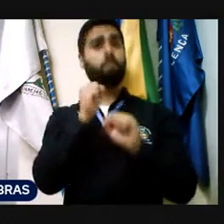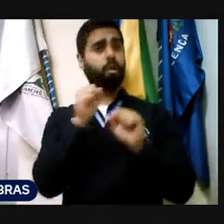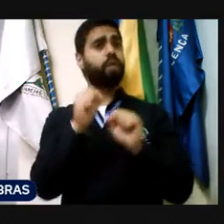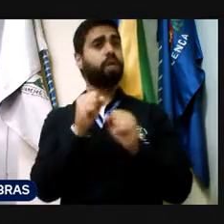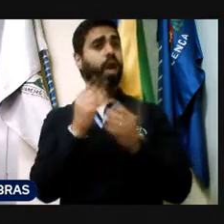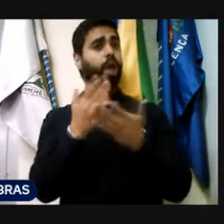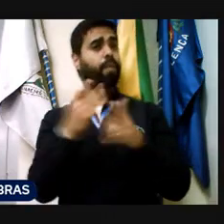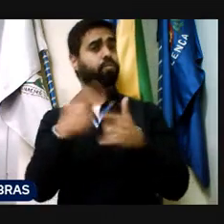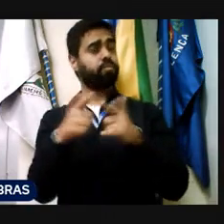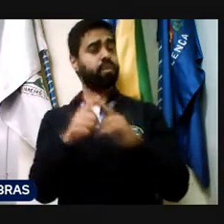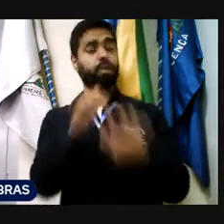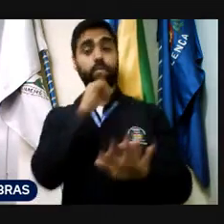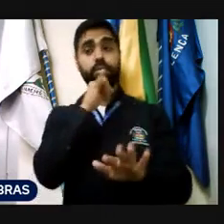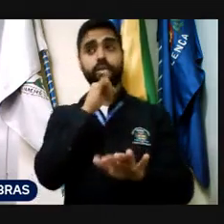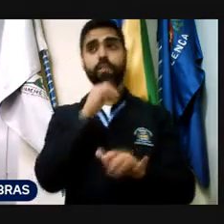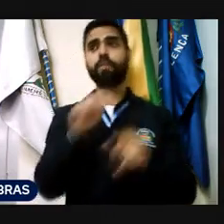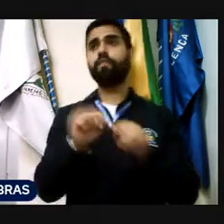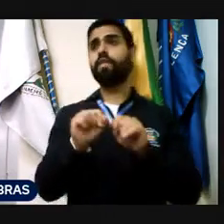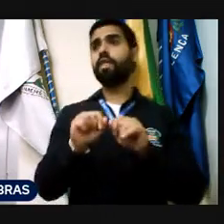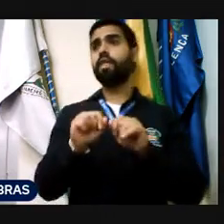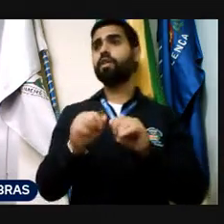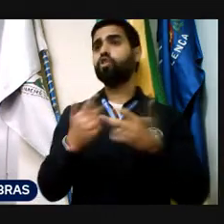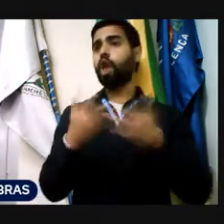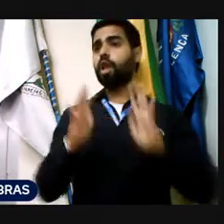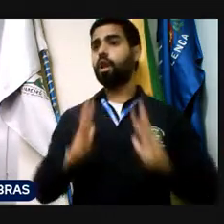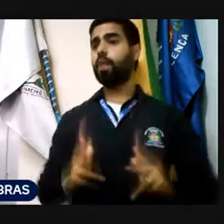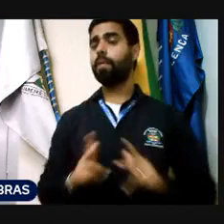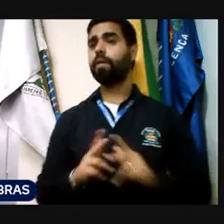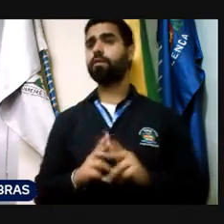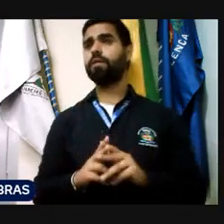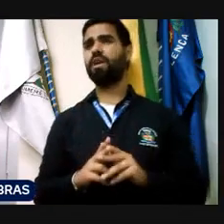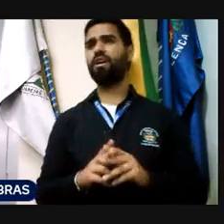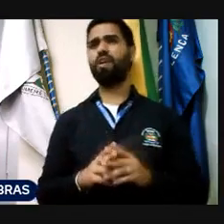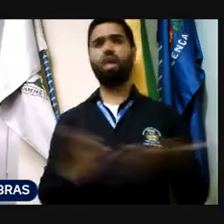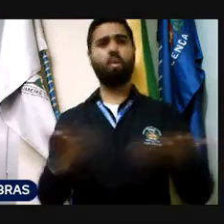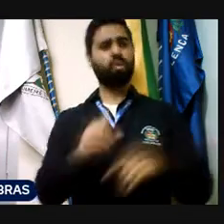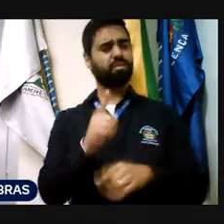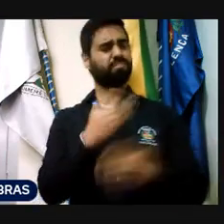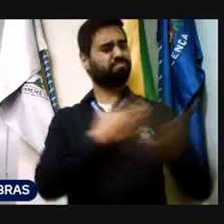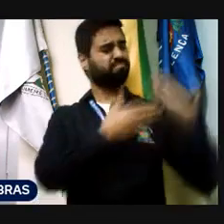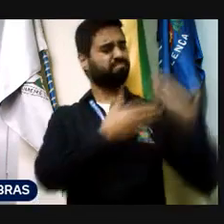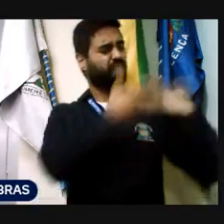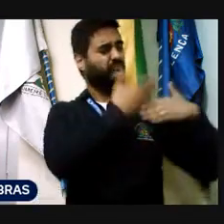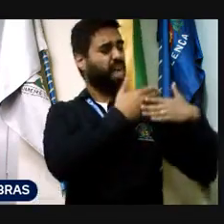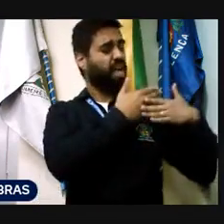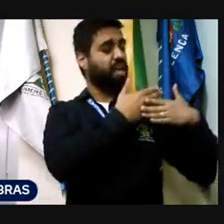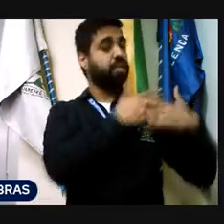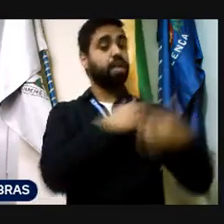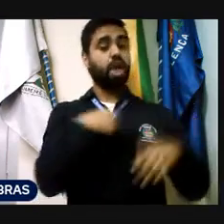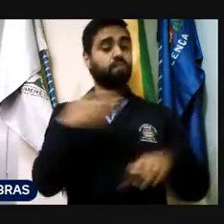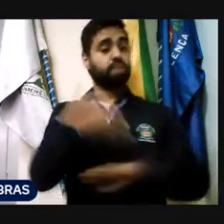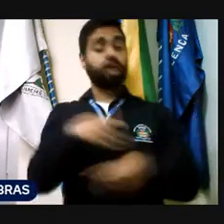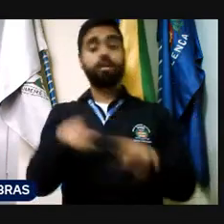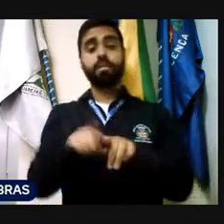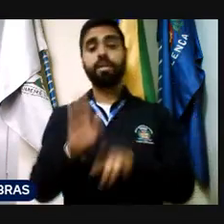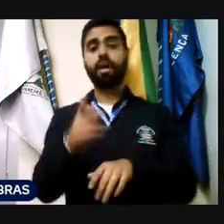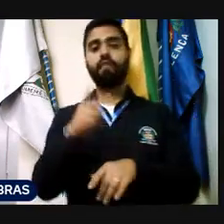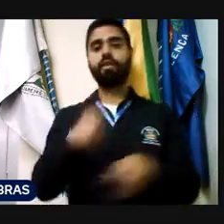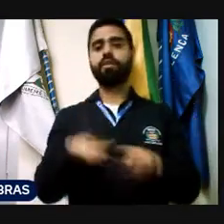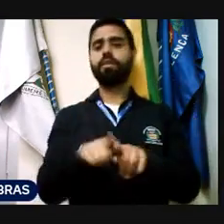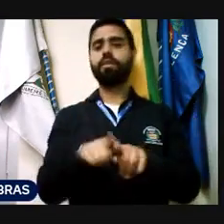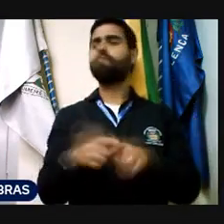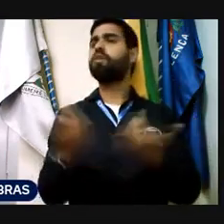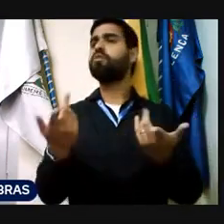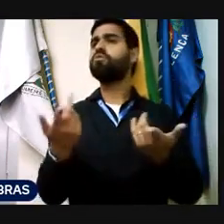coisas sobre limpeza. Então, eu acho, já não é de hoje, vários governos, desde quando eu cheguei aqui também falei, por